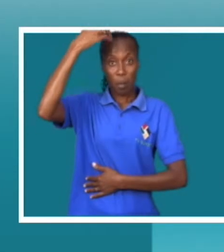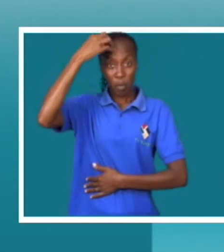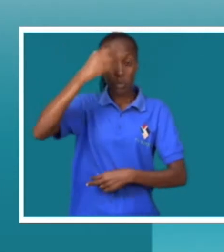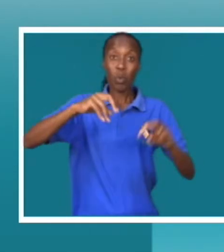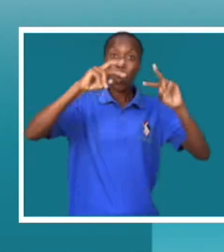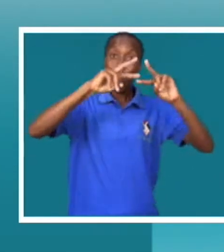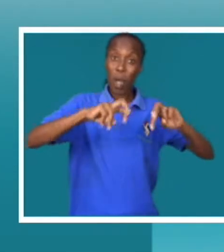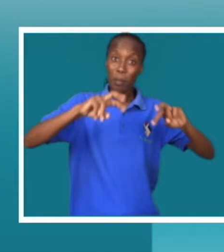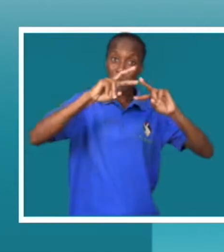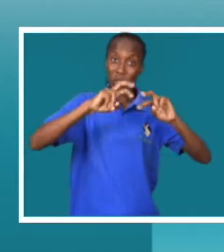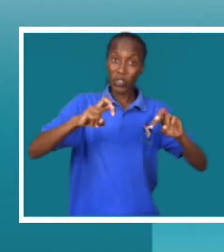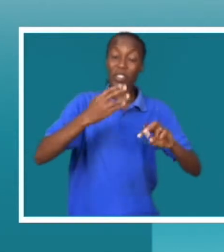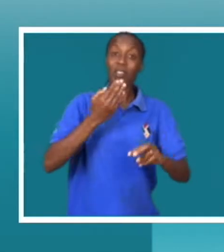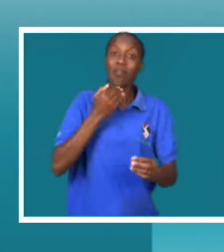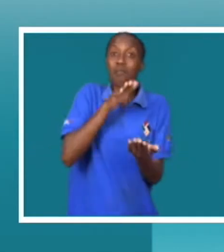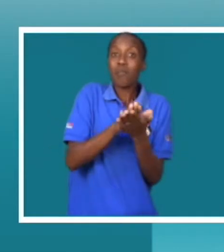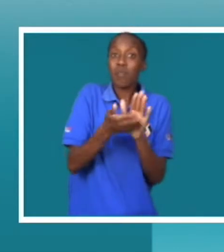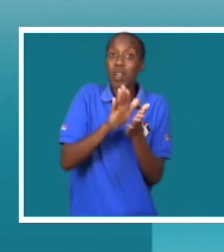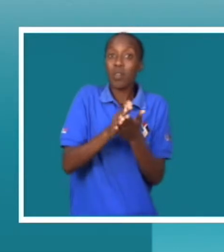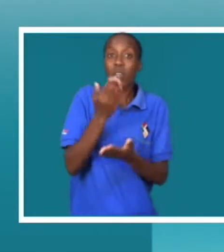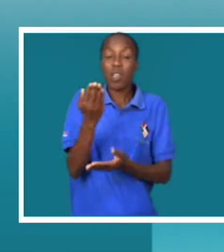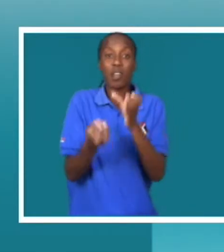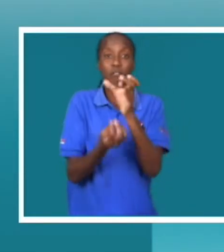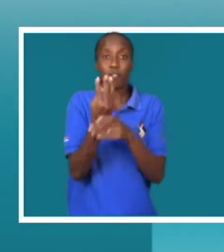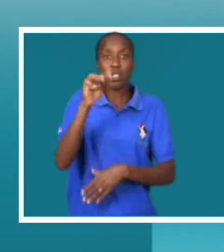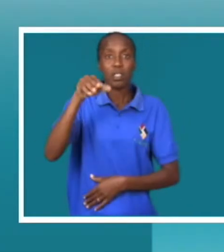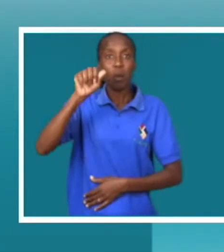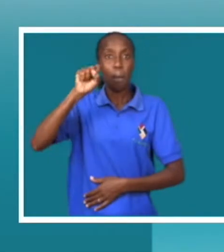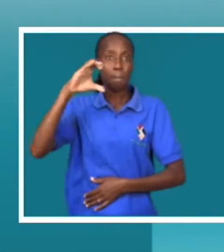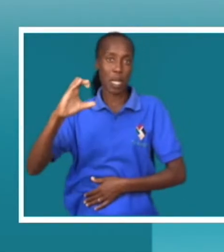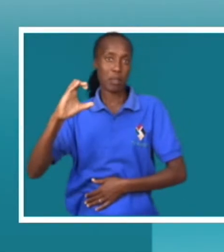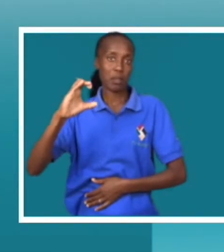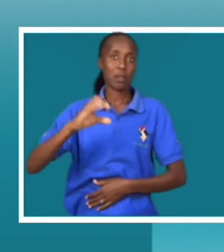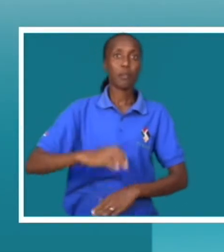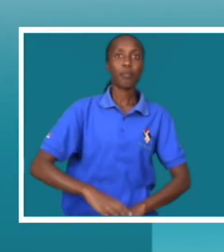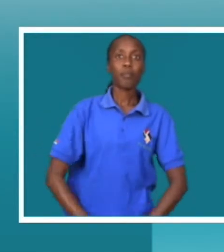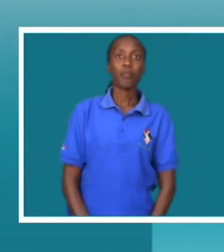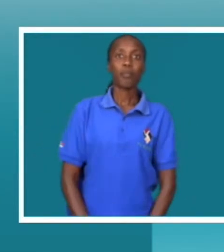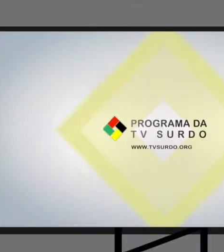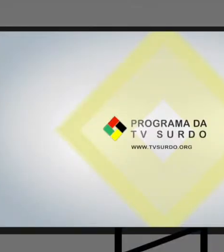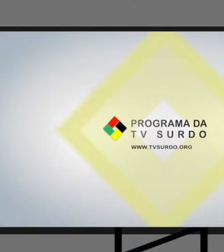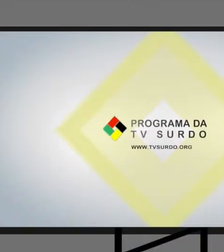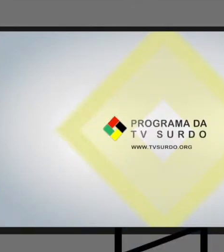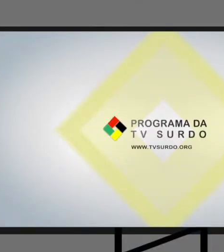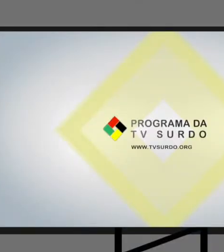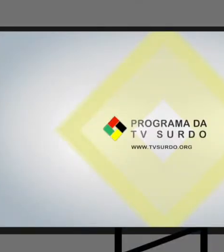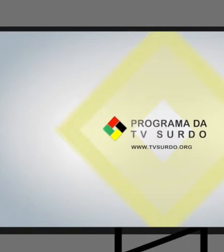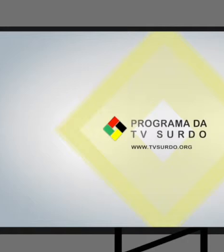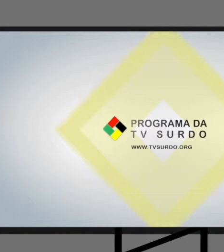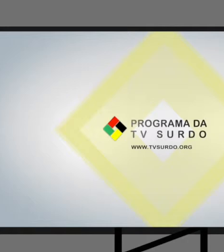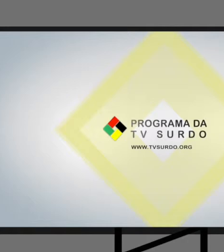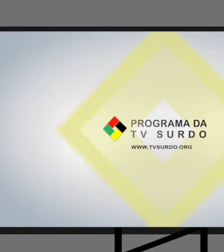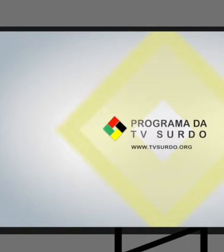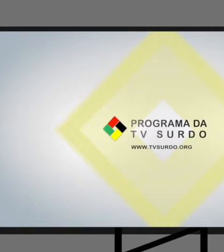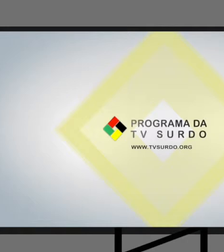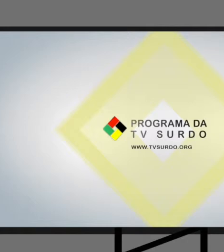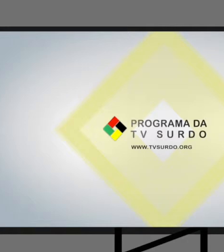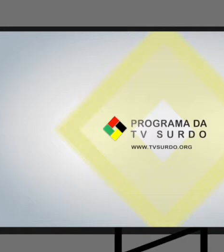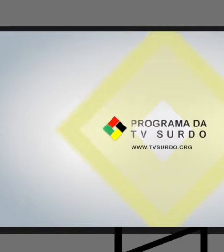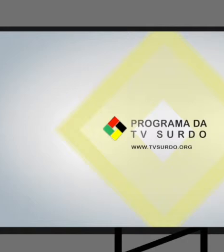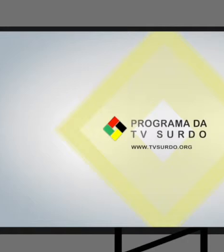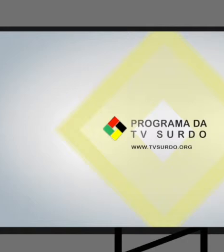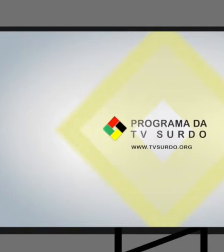em Maputo. O estudo foi feito pela Fundação MASC. De Climane, chega